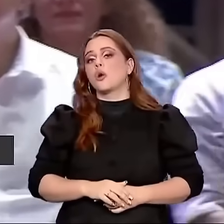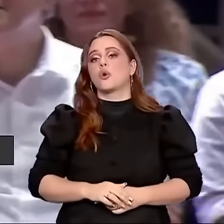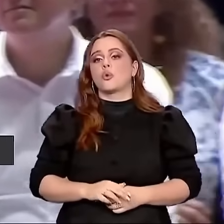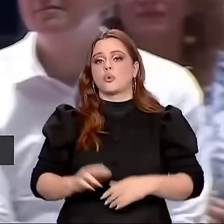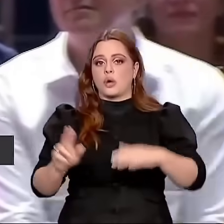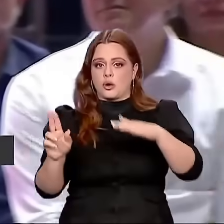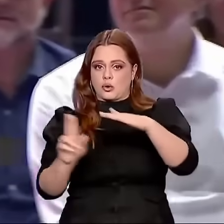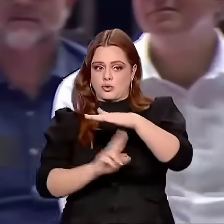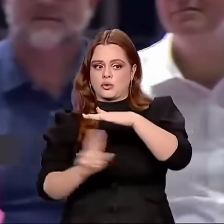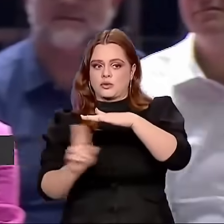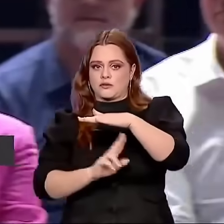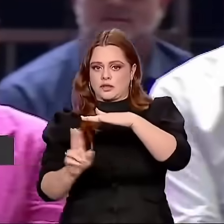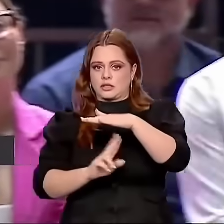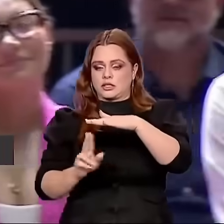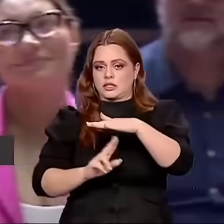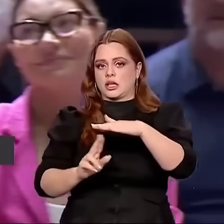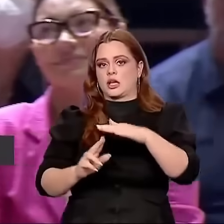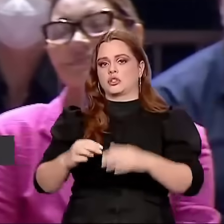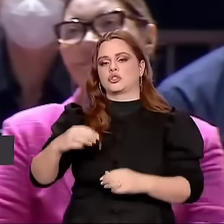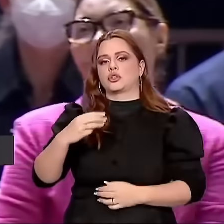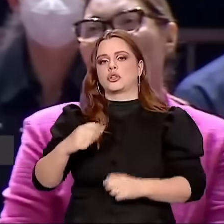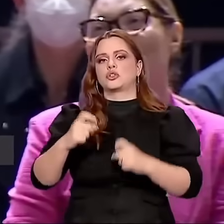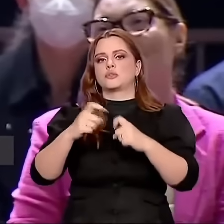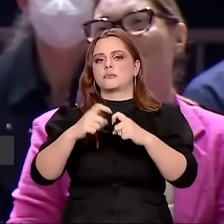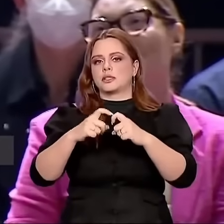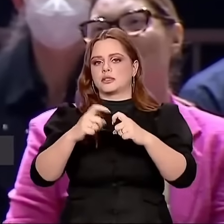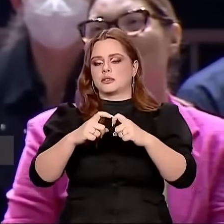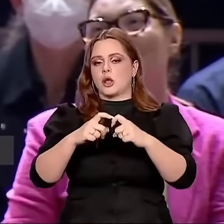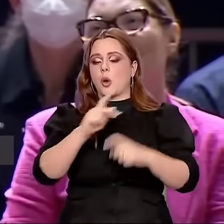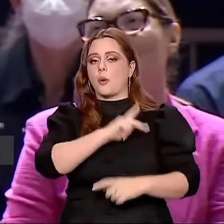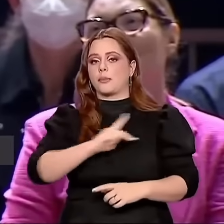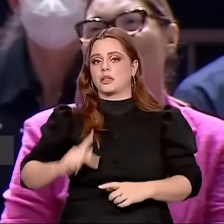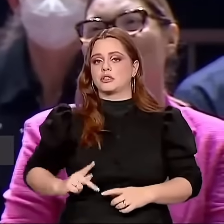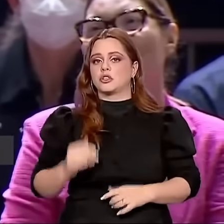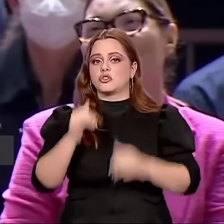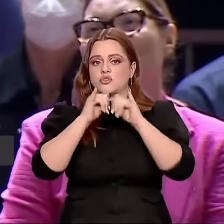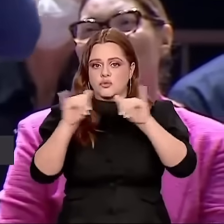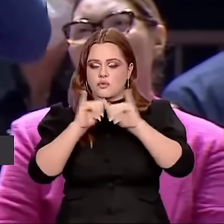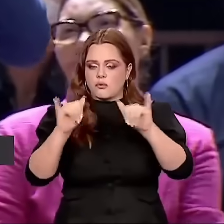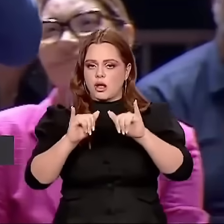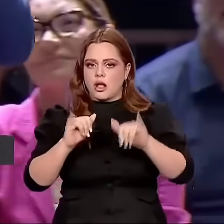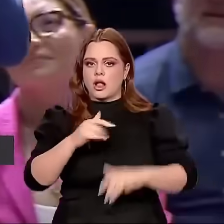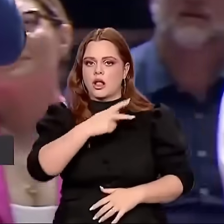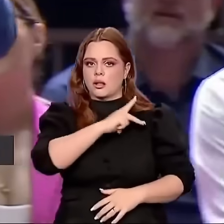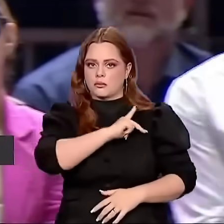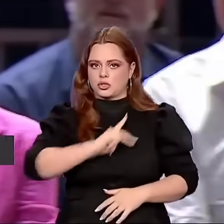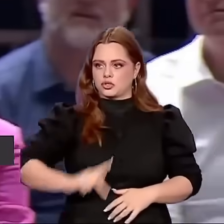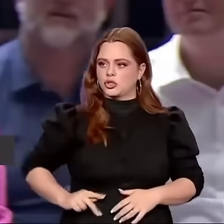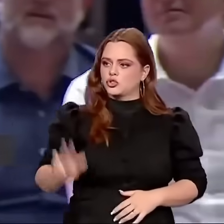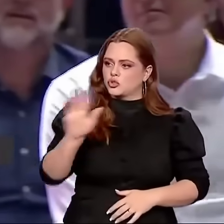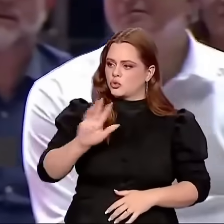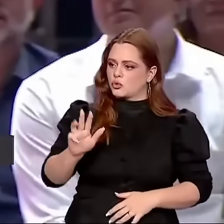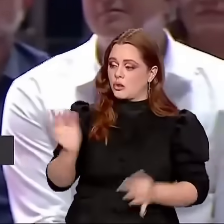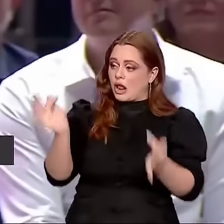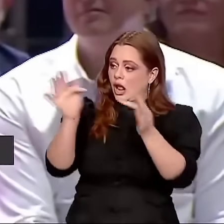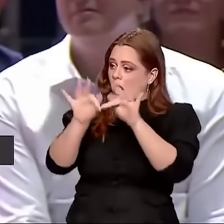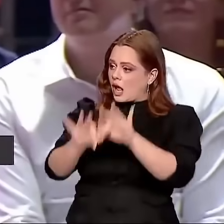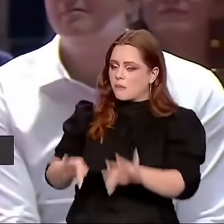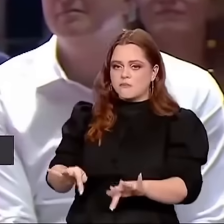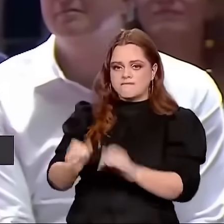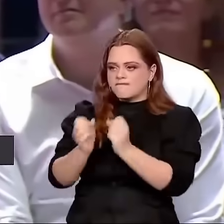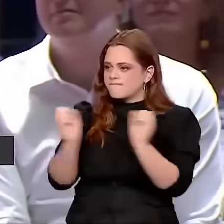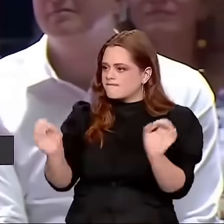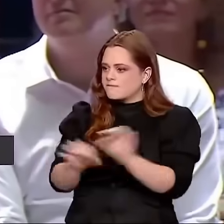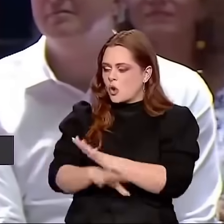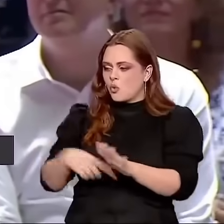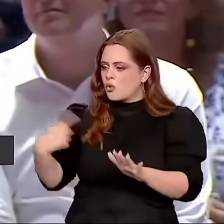de Medicina, o presidente da UNE me dizer: presidente Lula, acabou a nossa